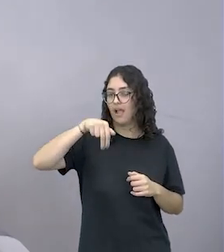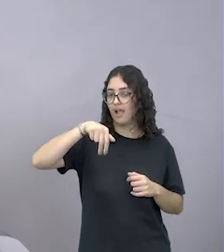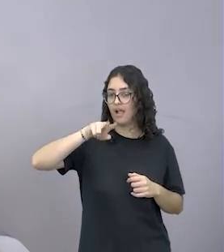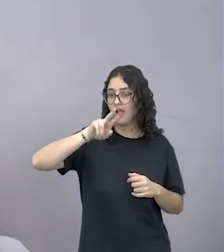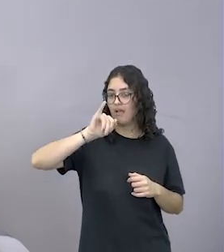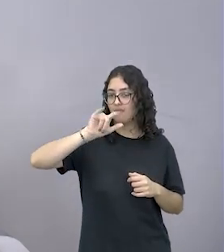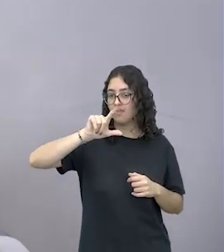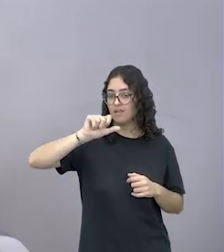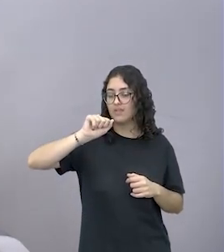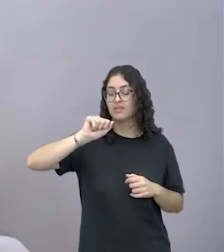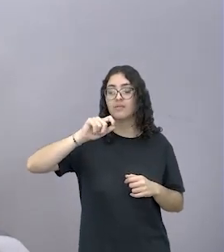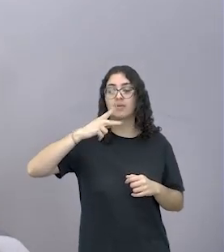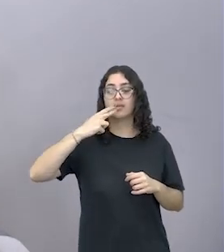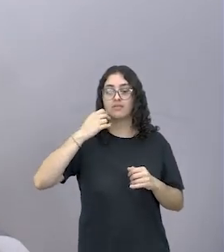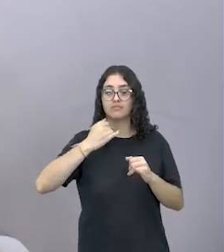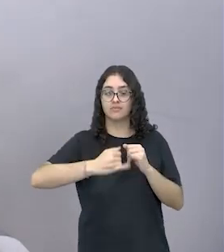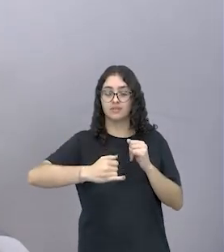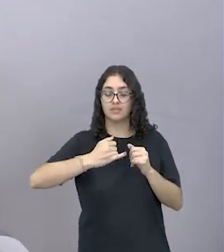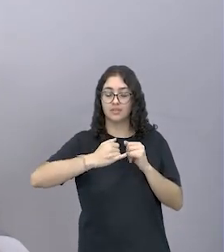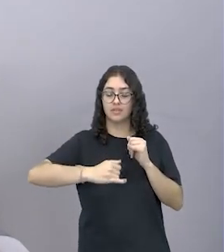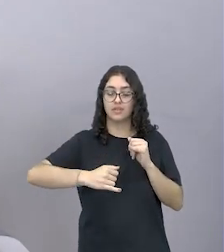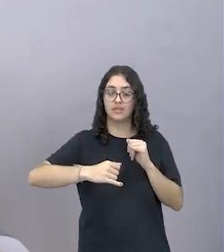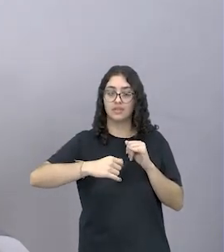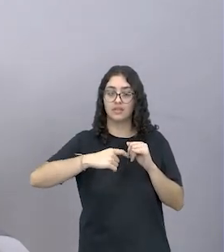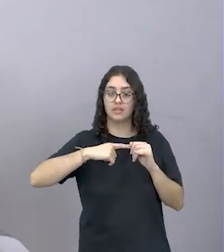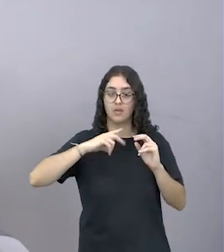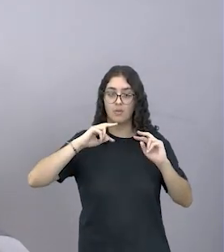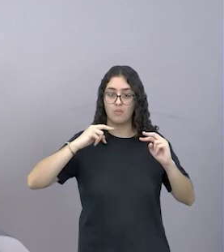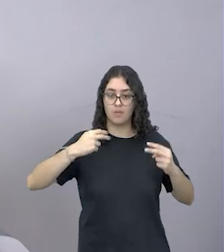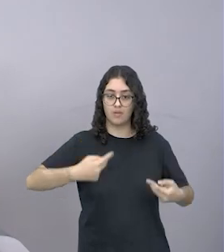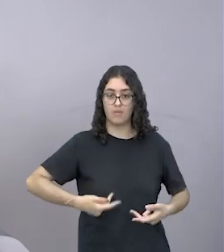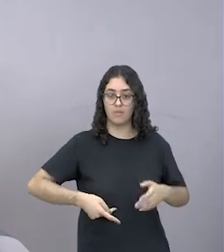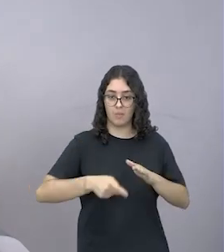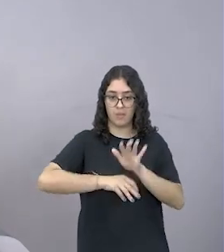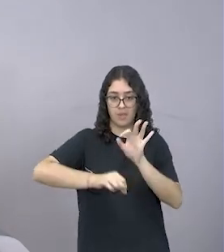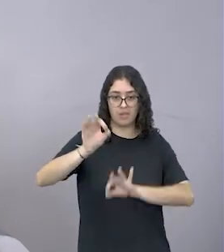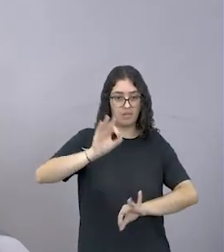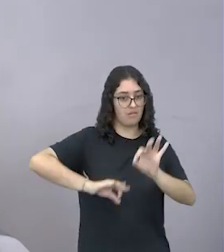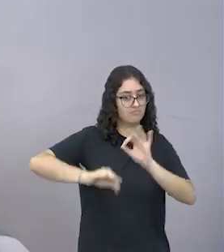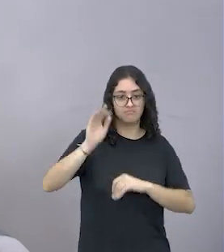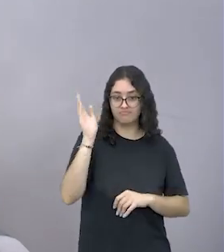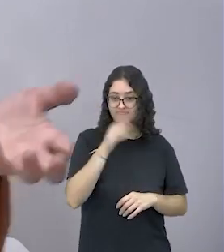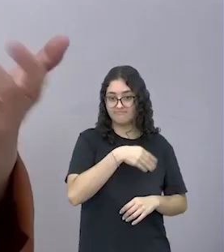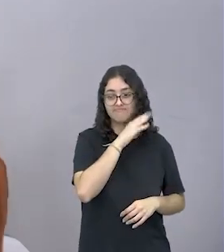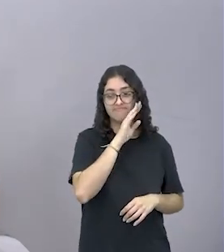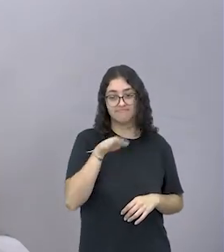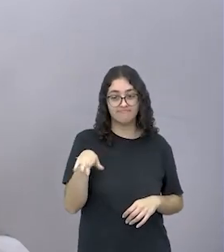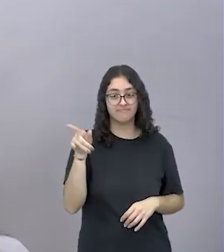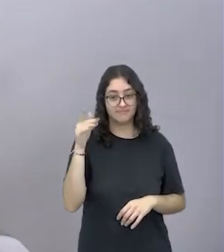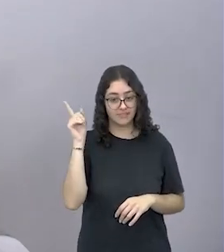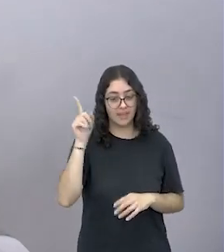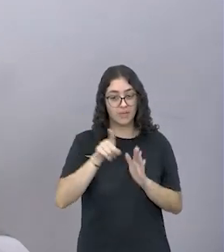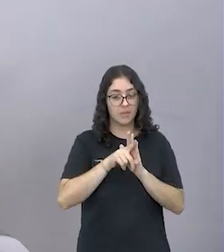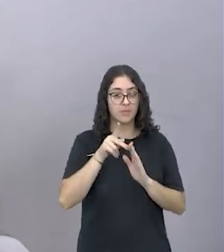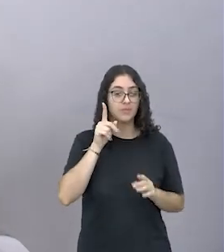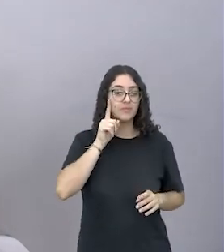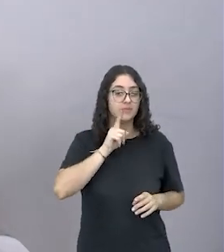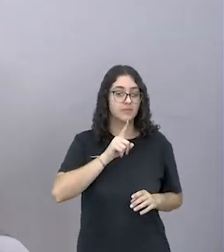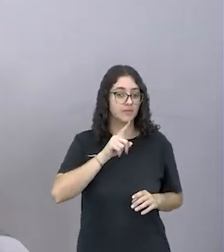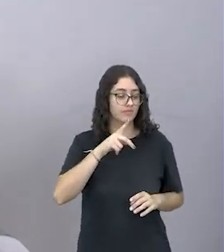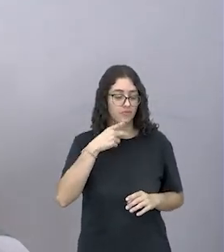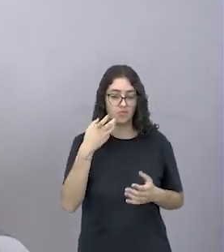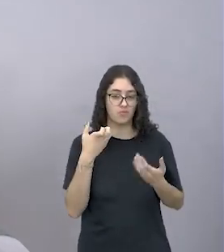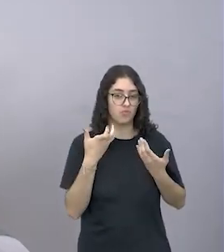legislação lá para impedir que seja feito humanos transgênicos. Então, também aí também nos Estados Unidos barrou